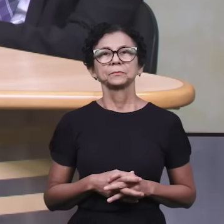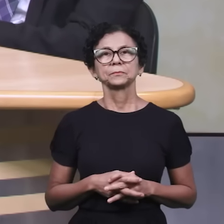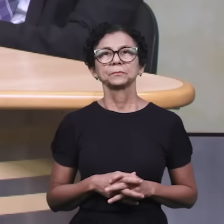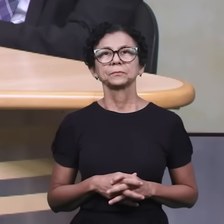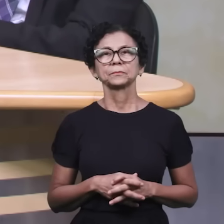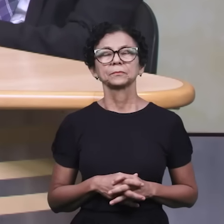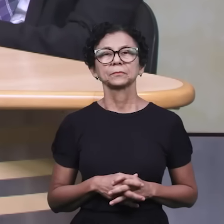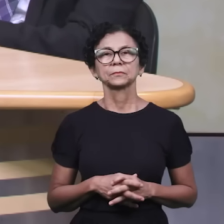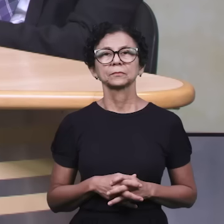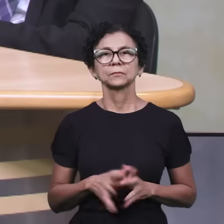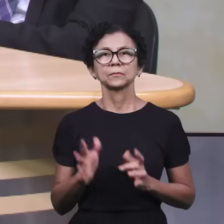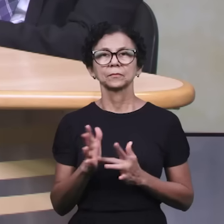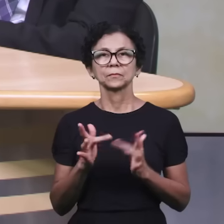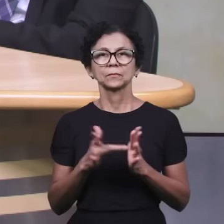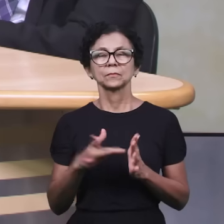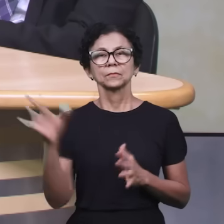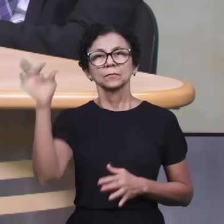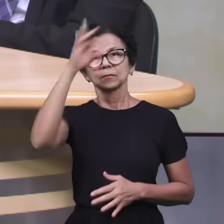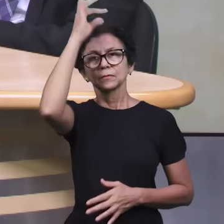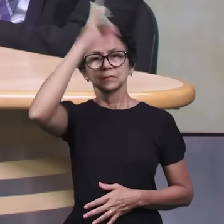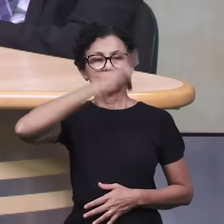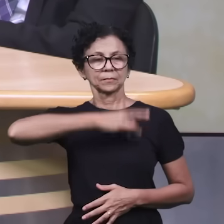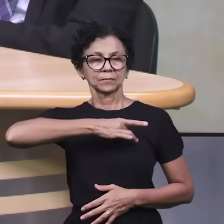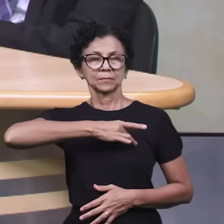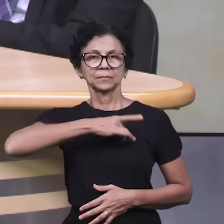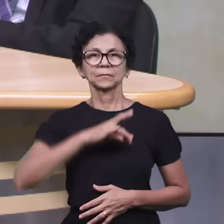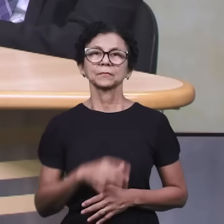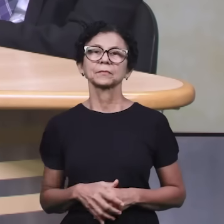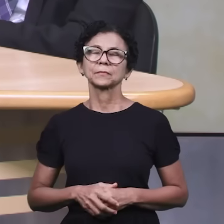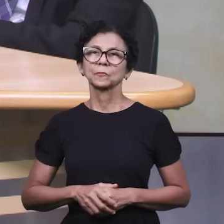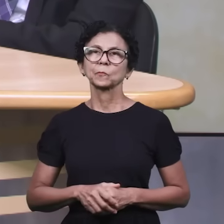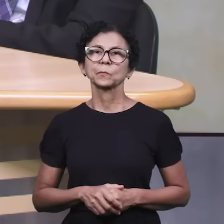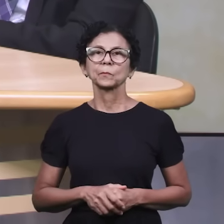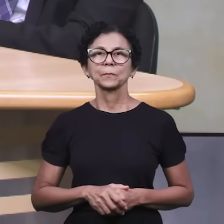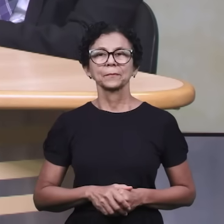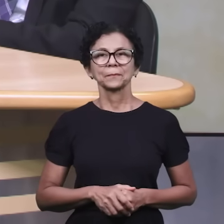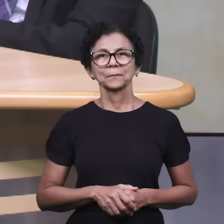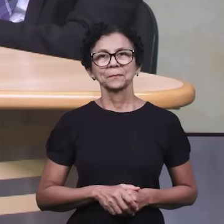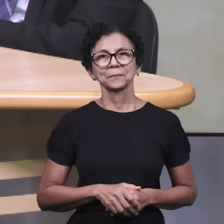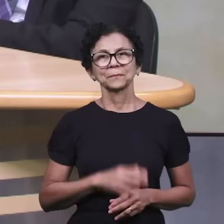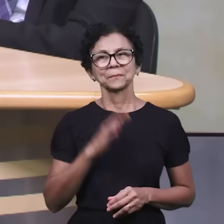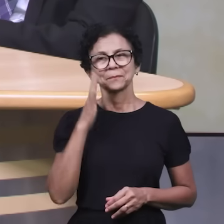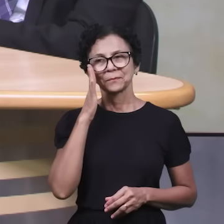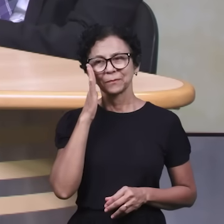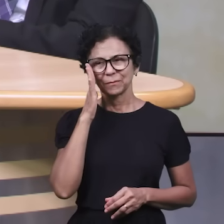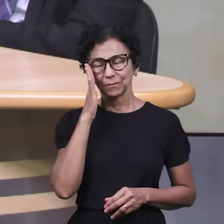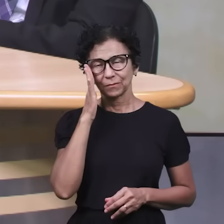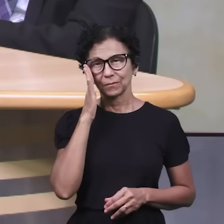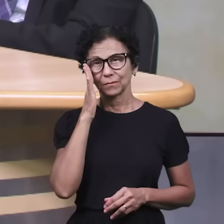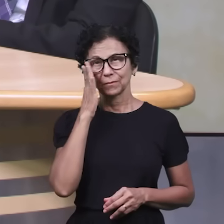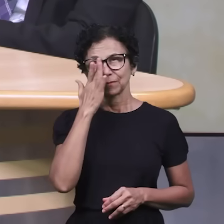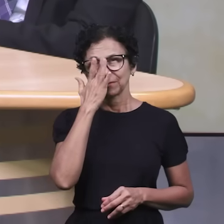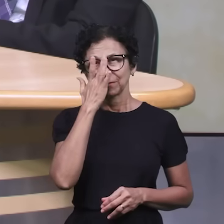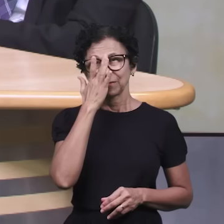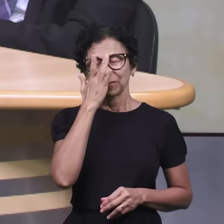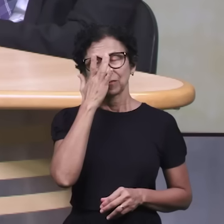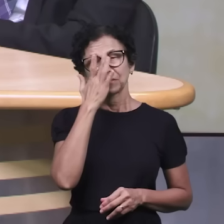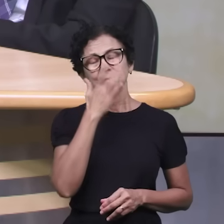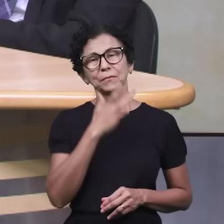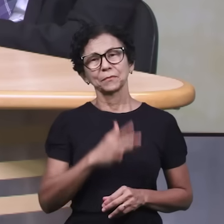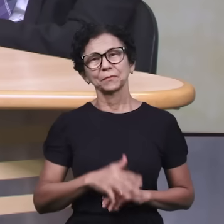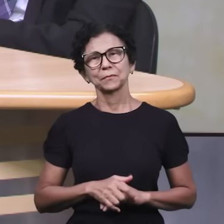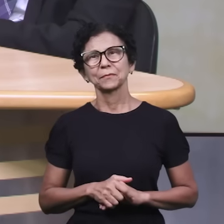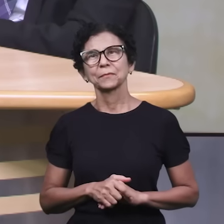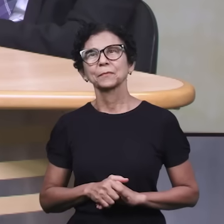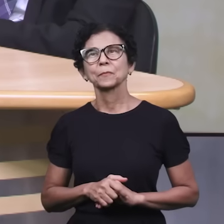batizado? Para saber se é o tempo, se a pessoa está preparada, né? Como é que o senhor está